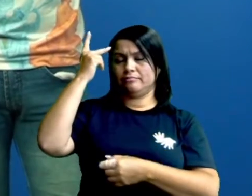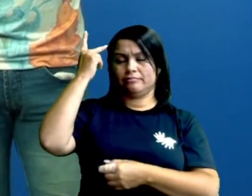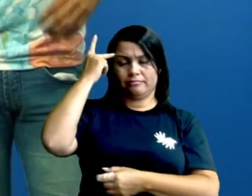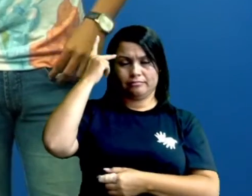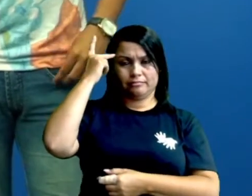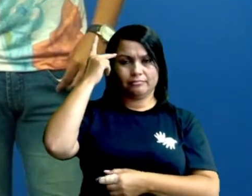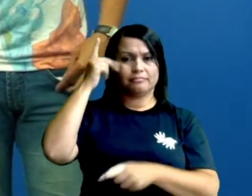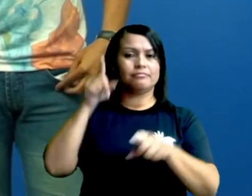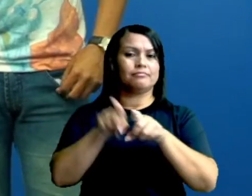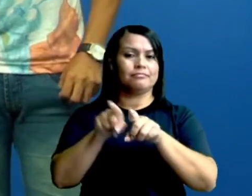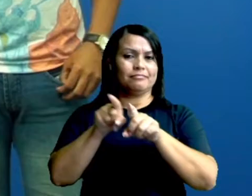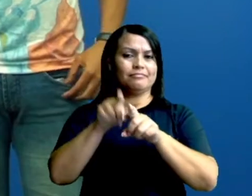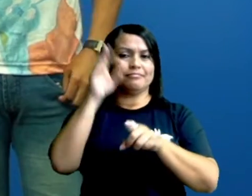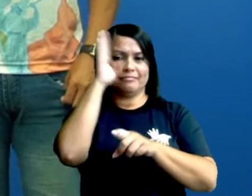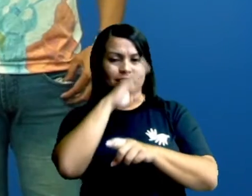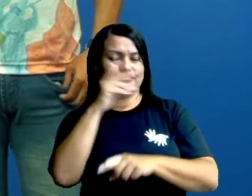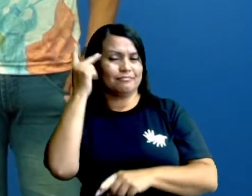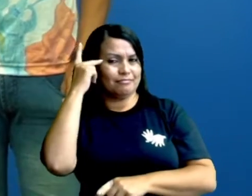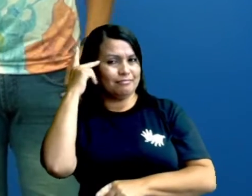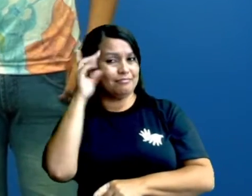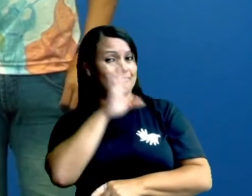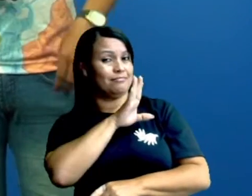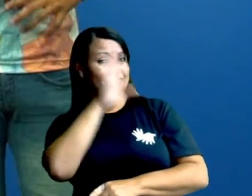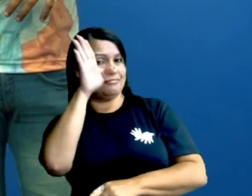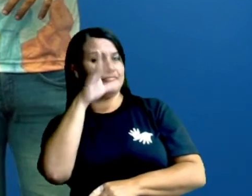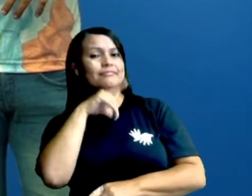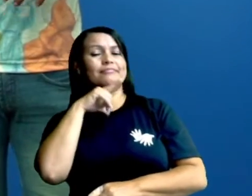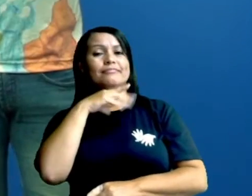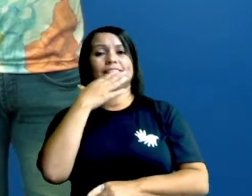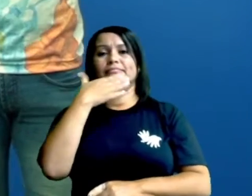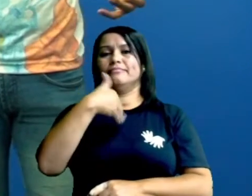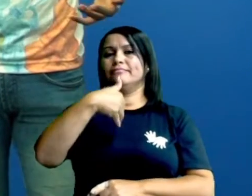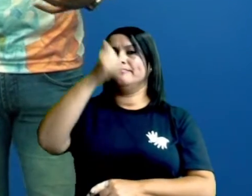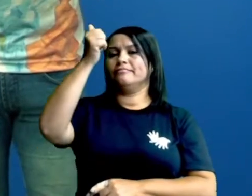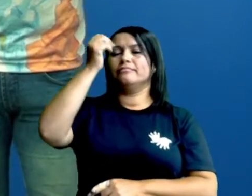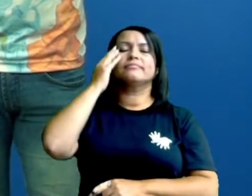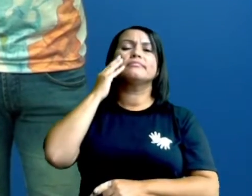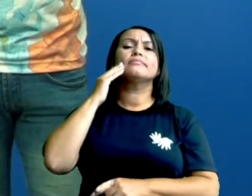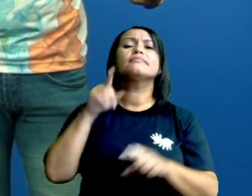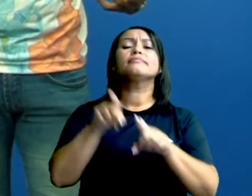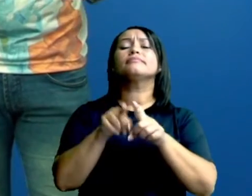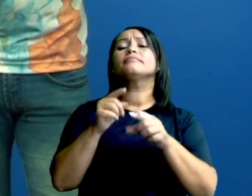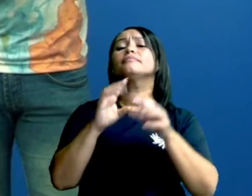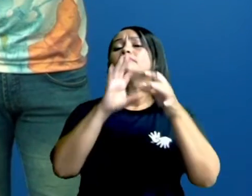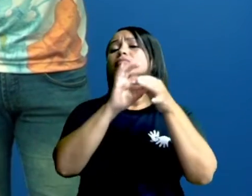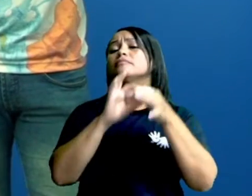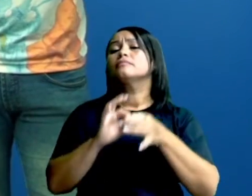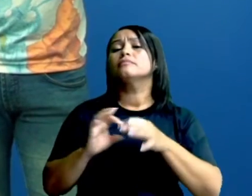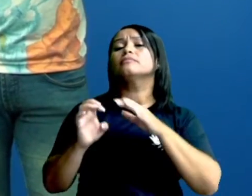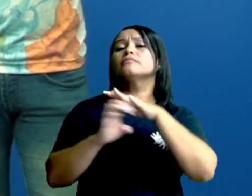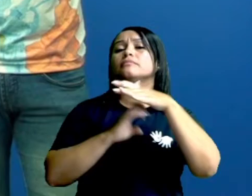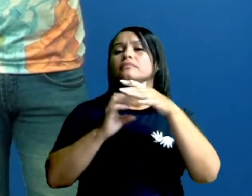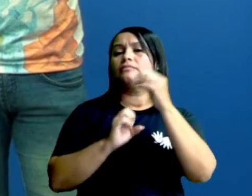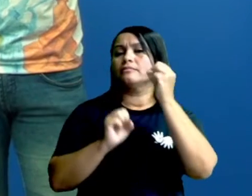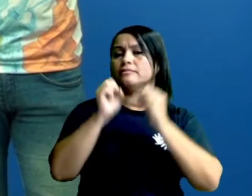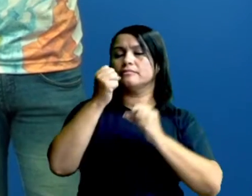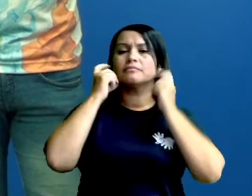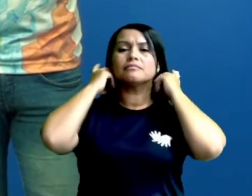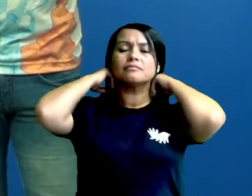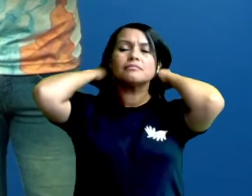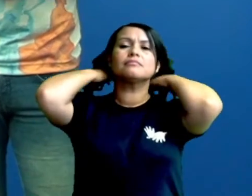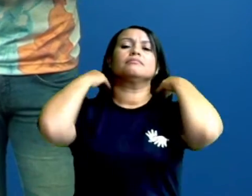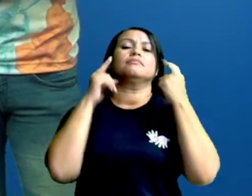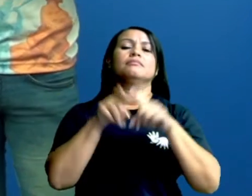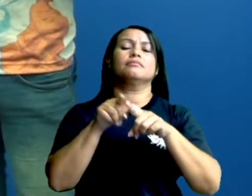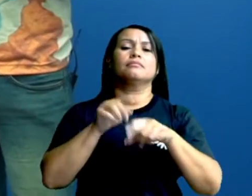um modo geral, né, o Sudeste, por esse motivo e por todo o contexto da indústria, né, da atividade comercial que é né,